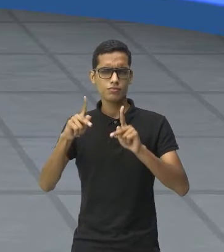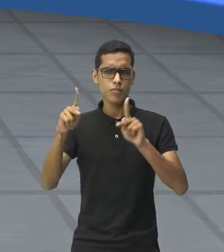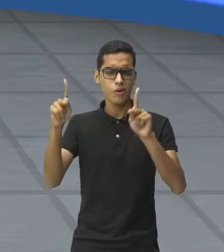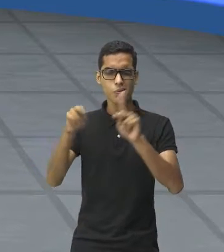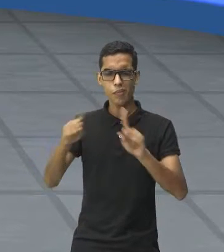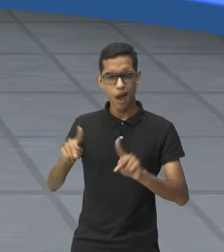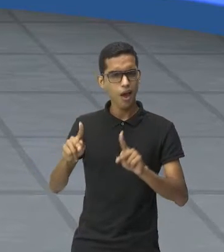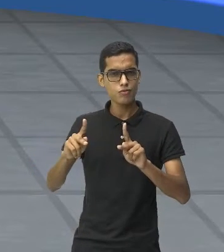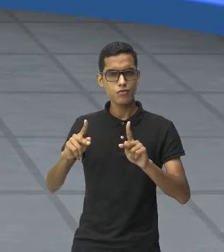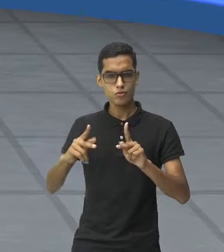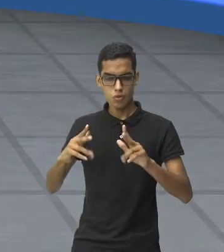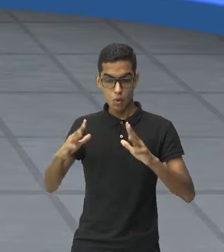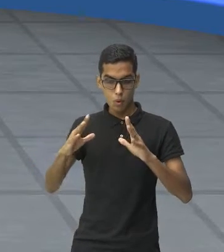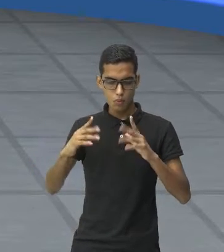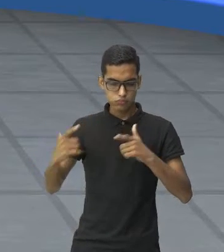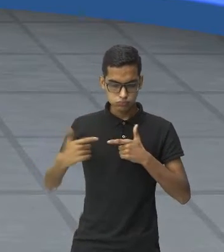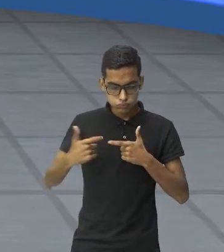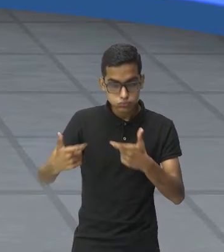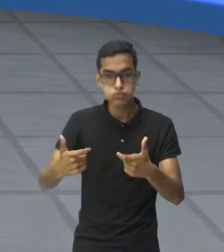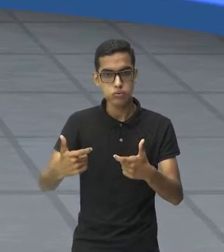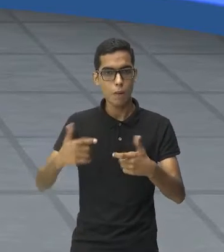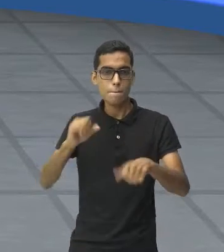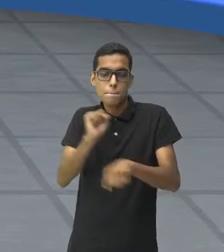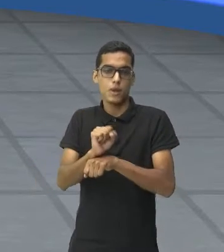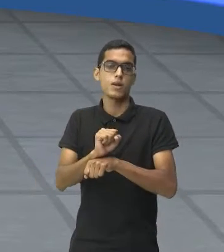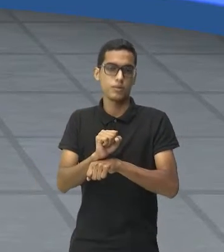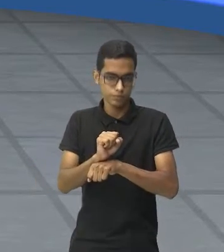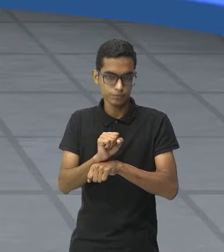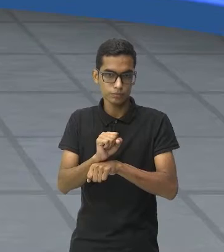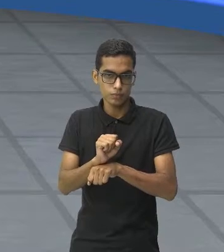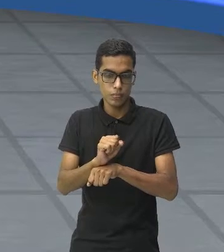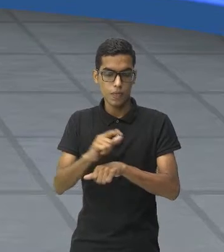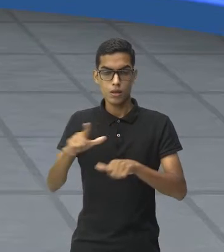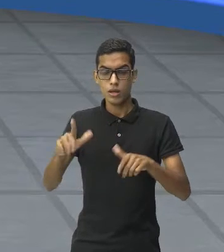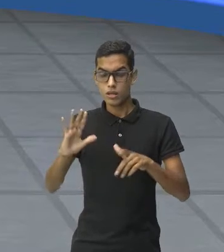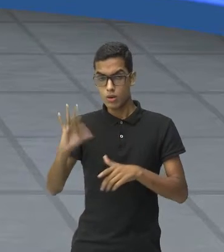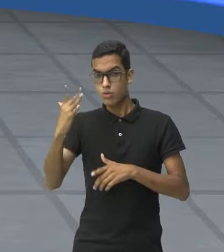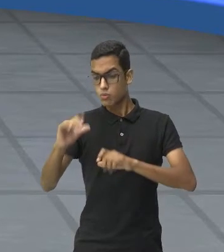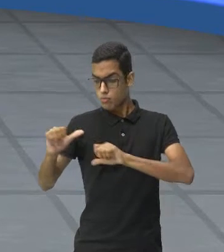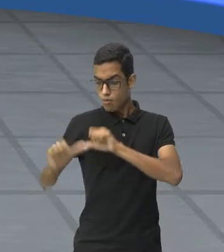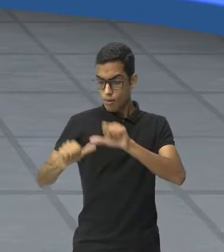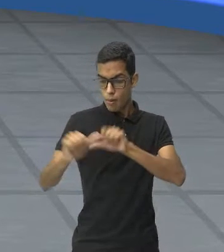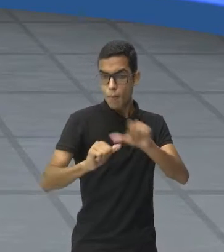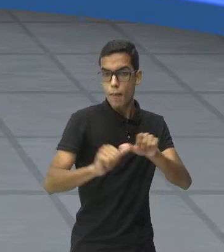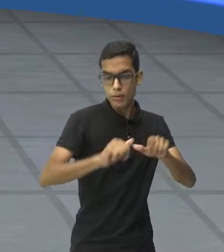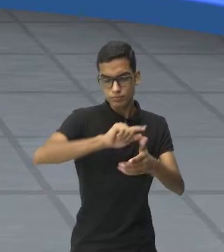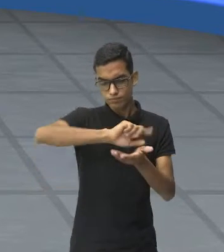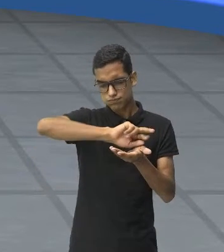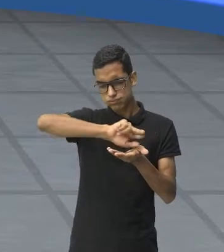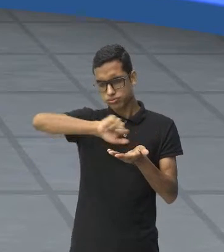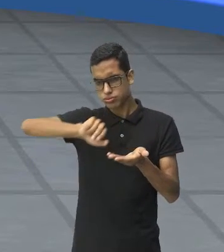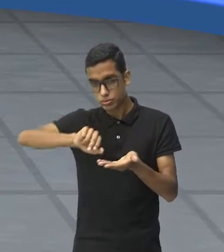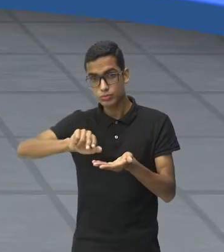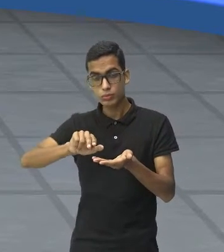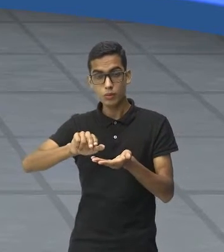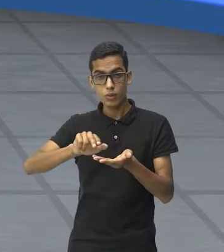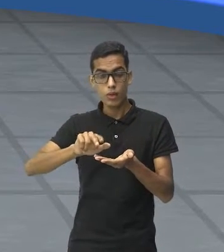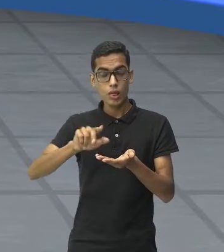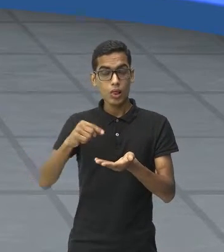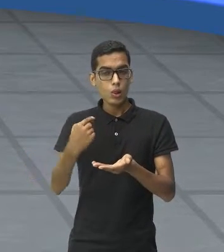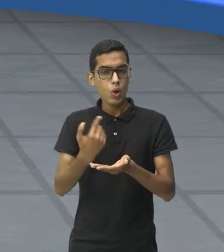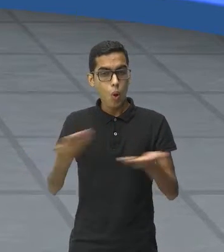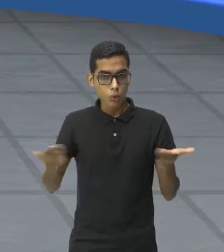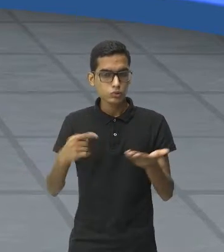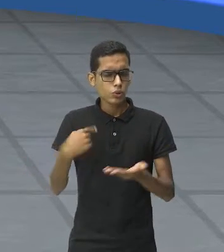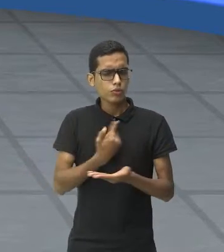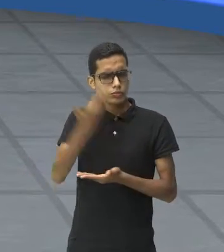guerras foram cessadas. E ocorreu várias transformações nesse período, e essa transformação a gente vai começar a entender nessa